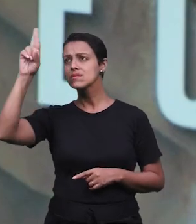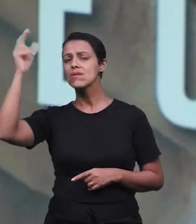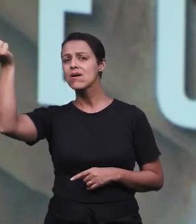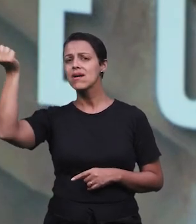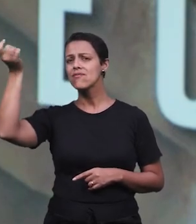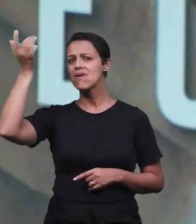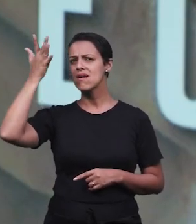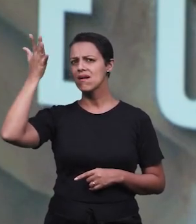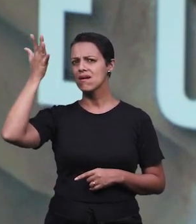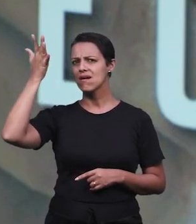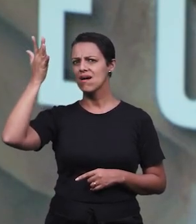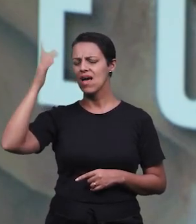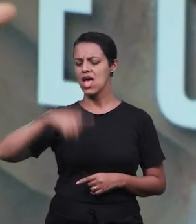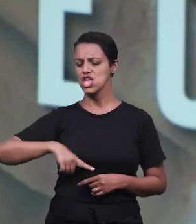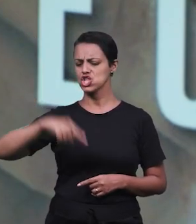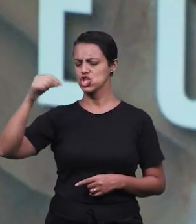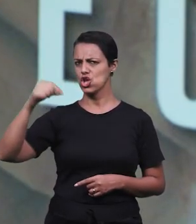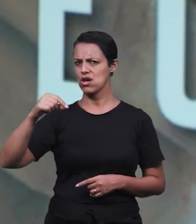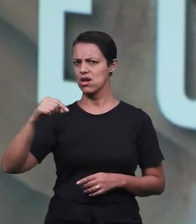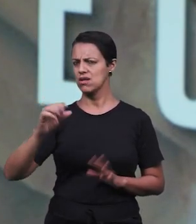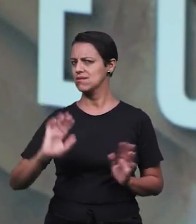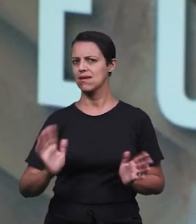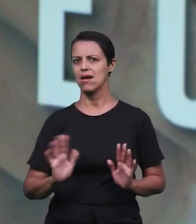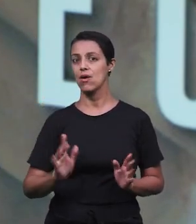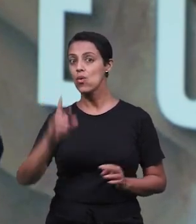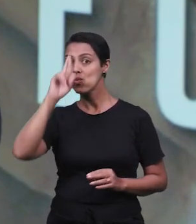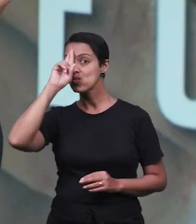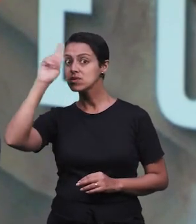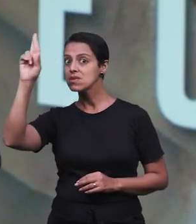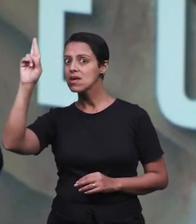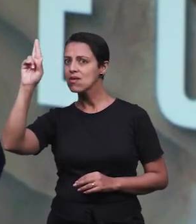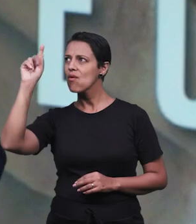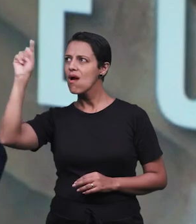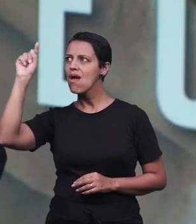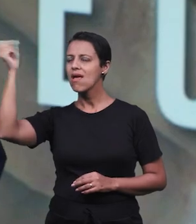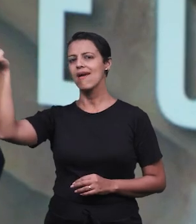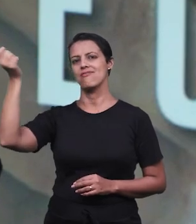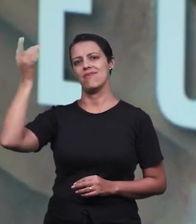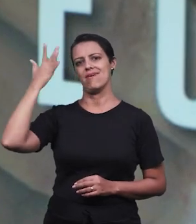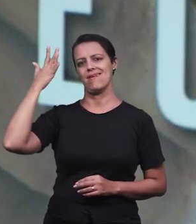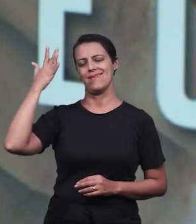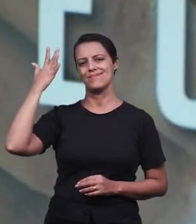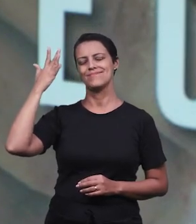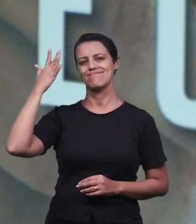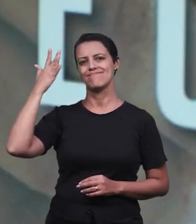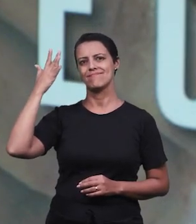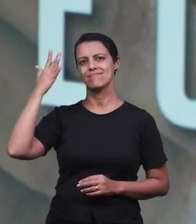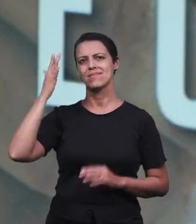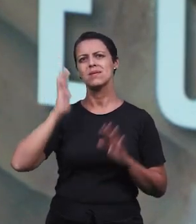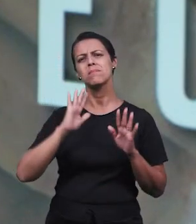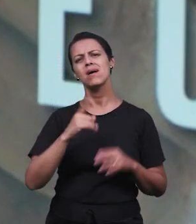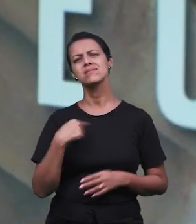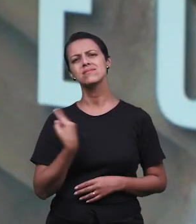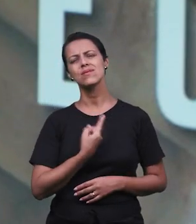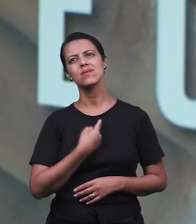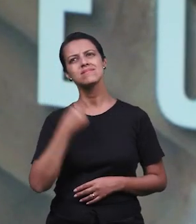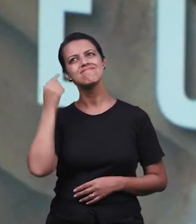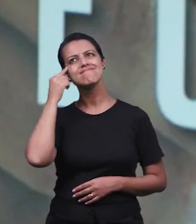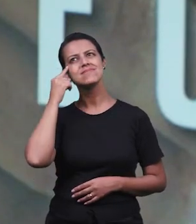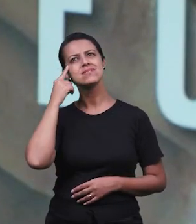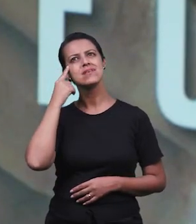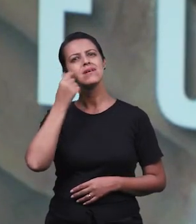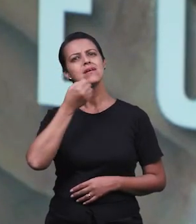uma opção nossa, não, foi uma orientação do Senhor. Mas nós observamos que nos livrou